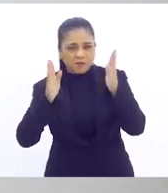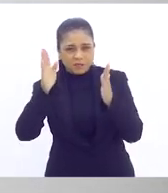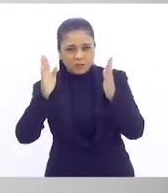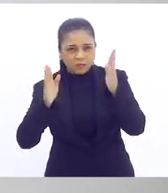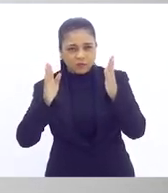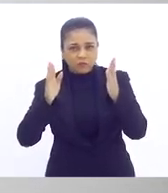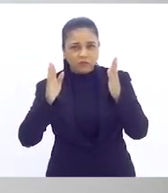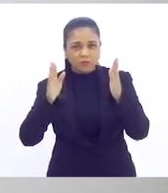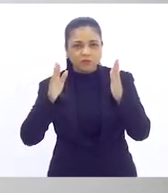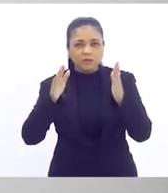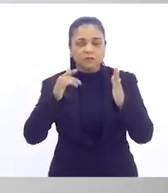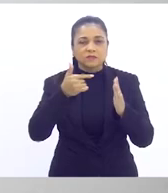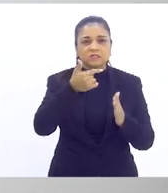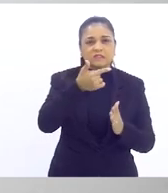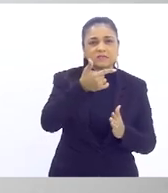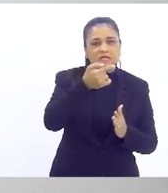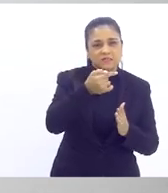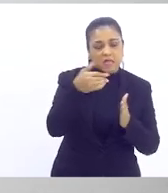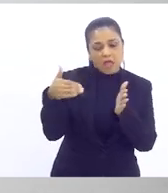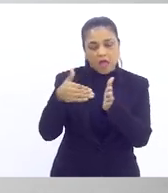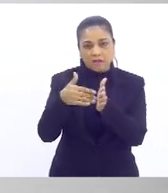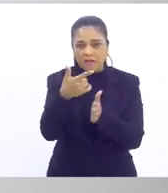a 20